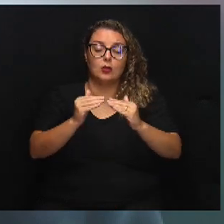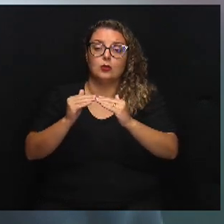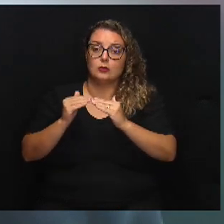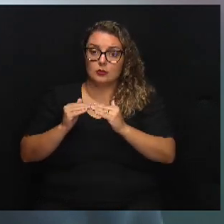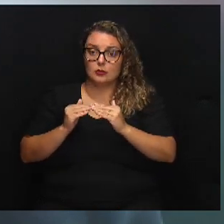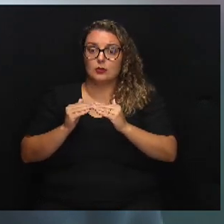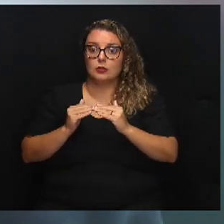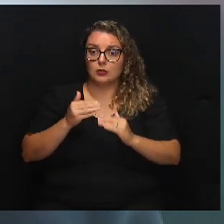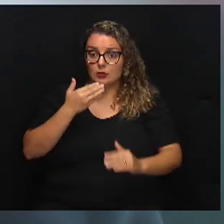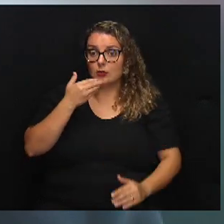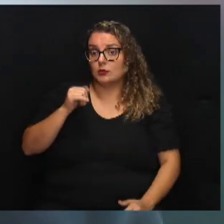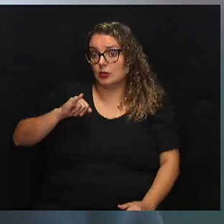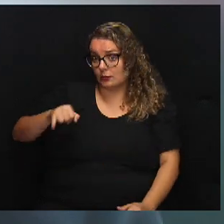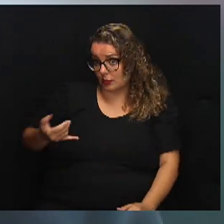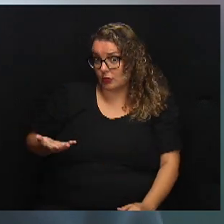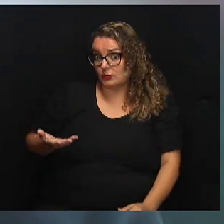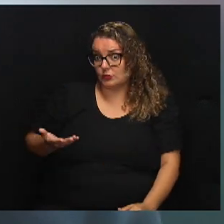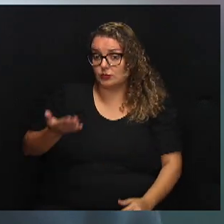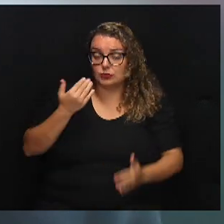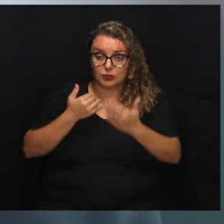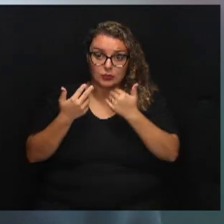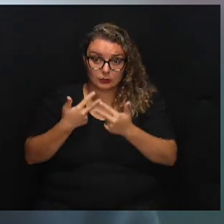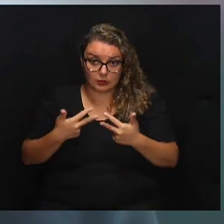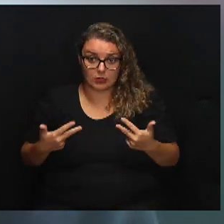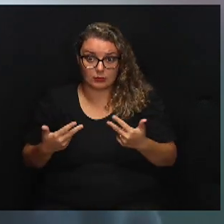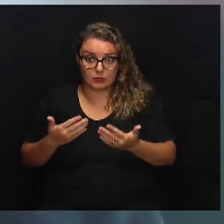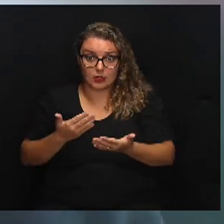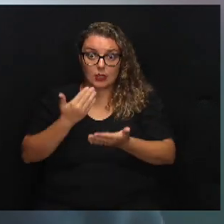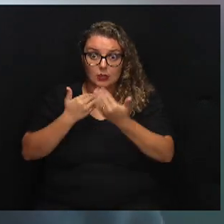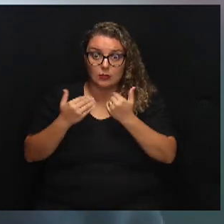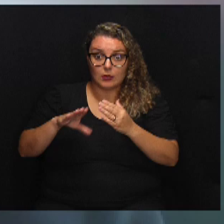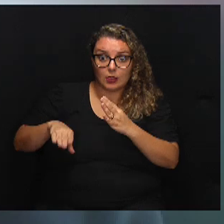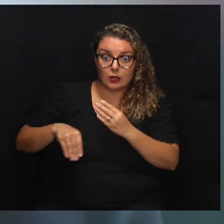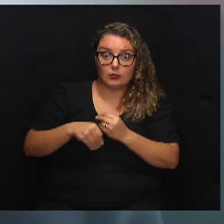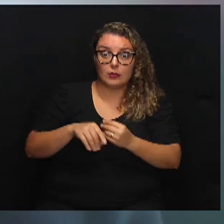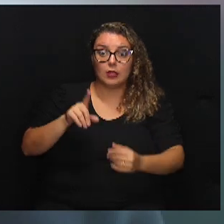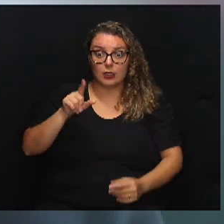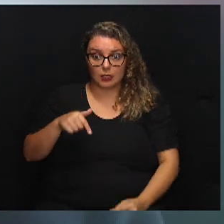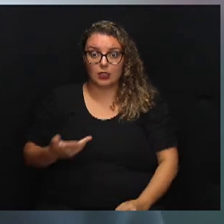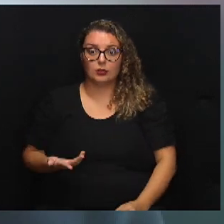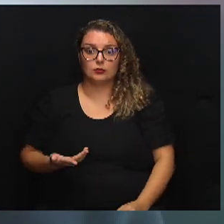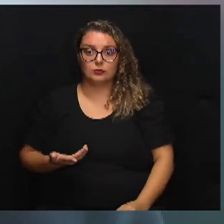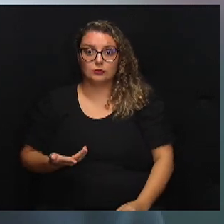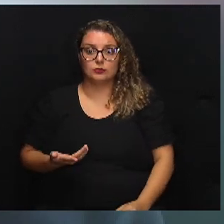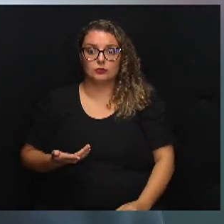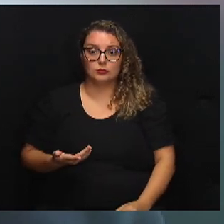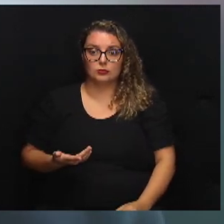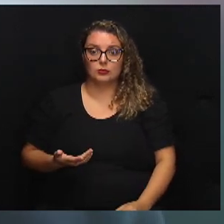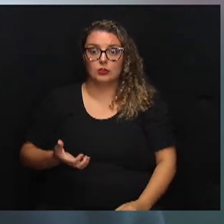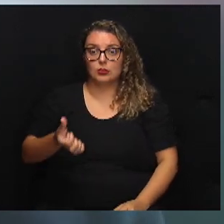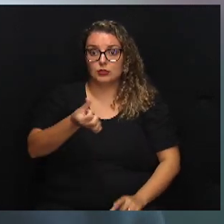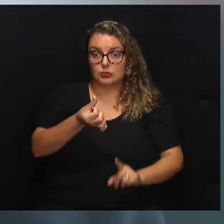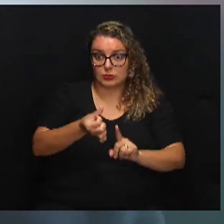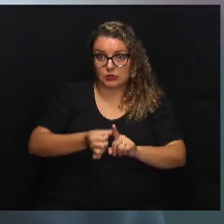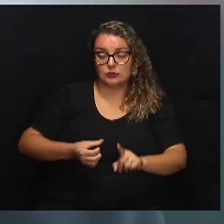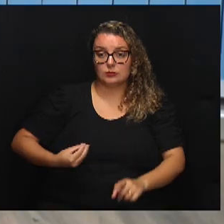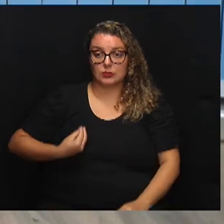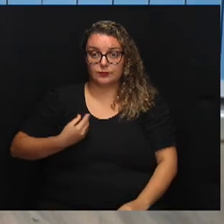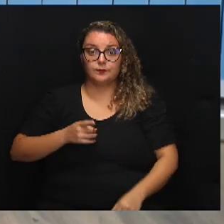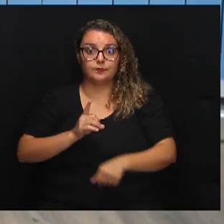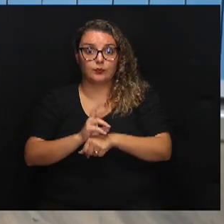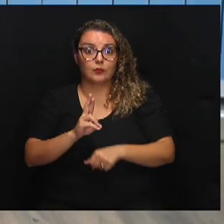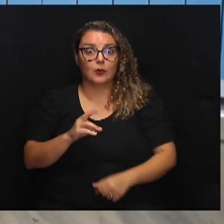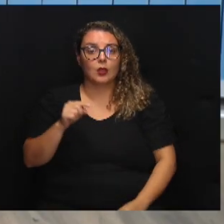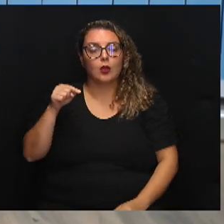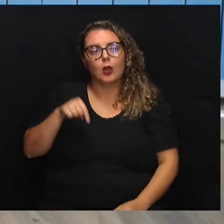melhor oportunidade de introdução da alimentação complementar é em torno do 6º mês de vida. Por essa